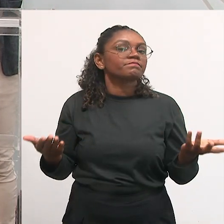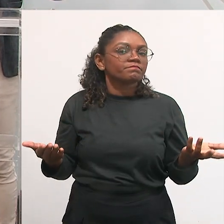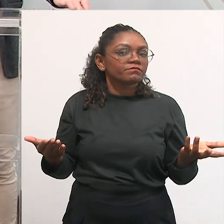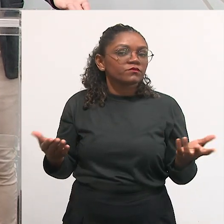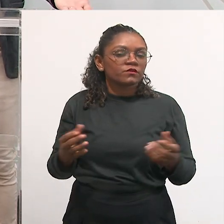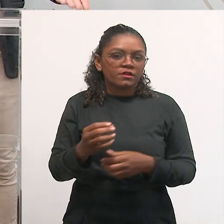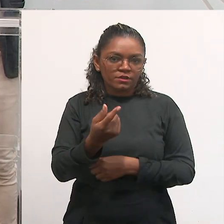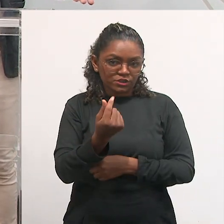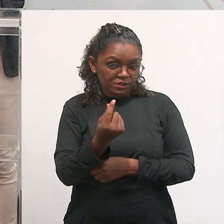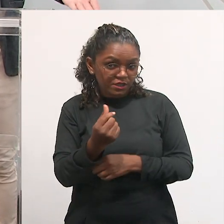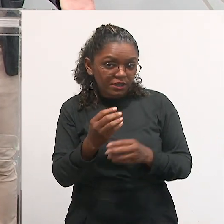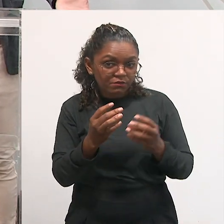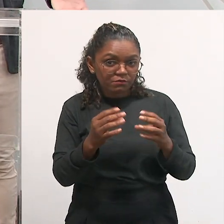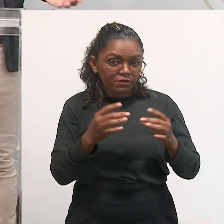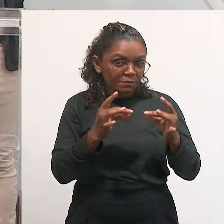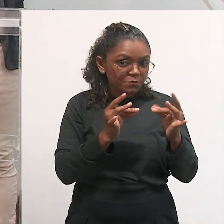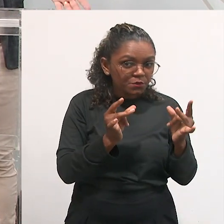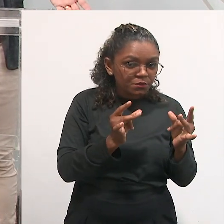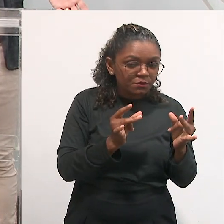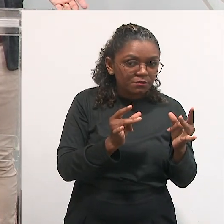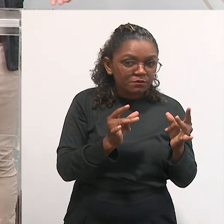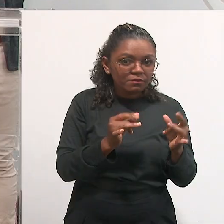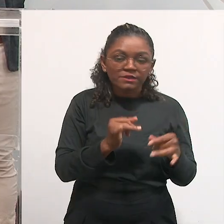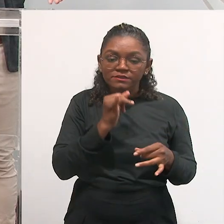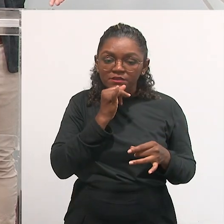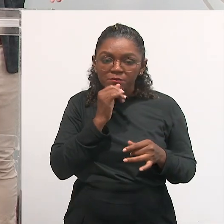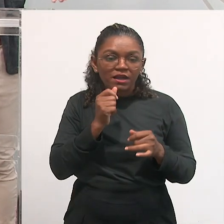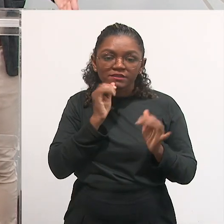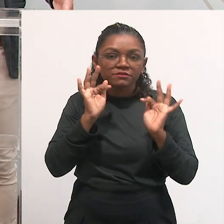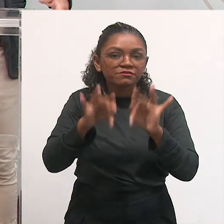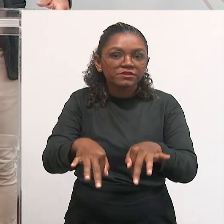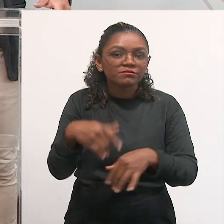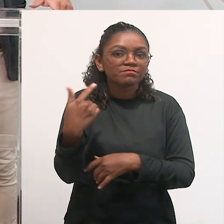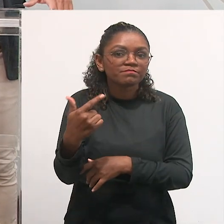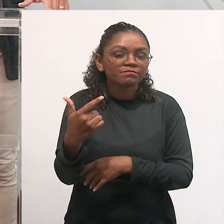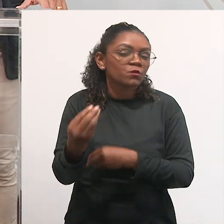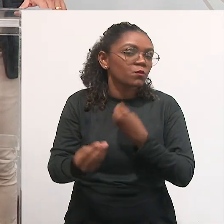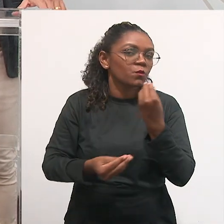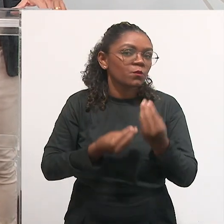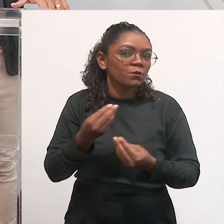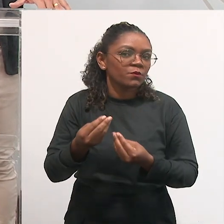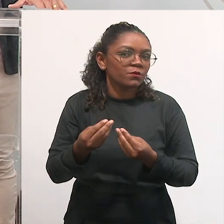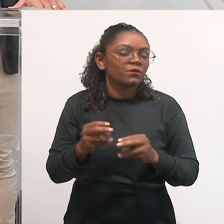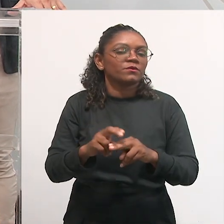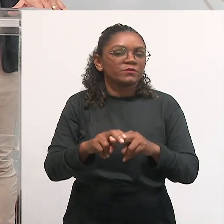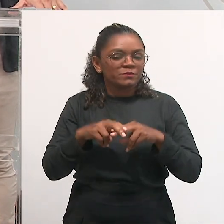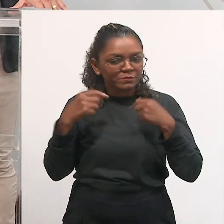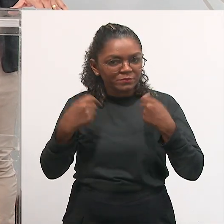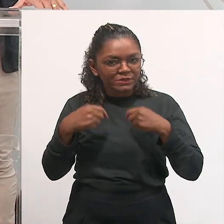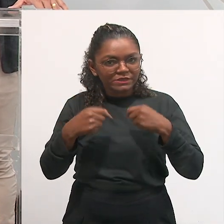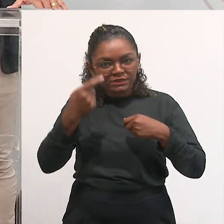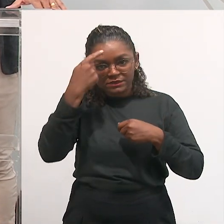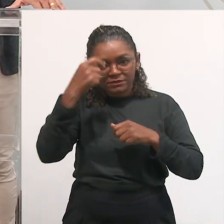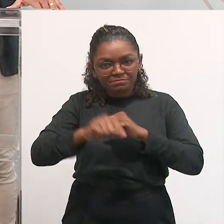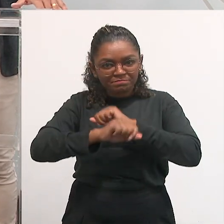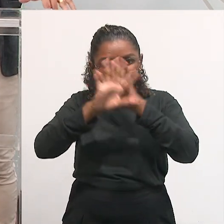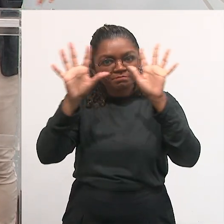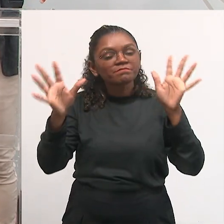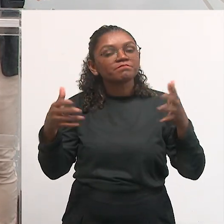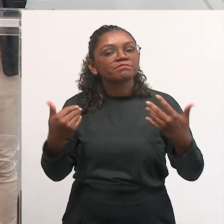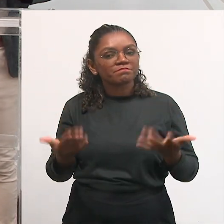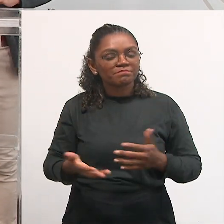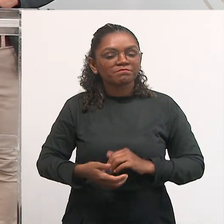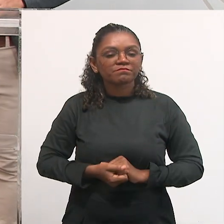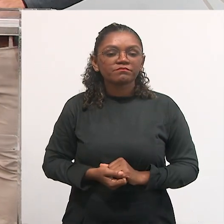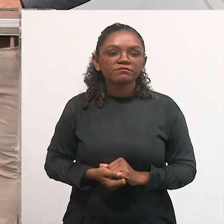o orçamento no meio da execução de um projeto, enfim. E isso deve estar muito bem claro aí na parte da gestão de riscos,